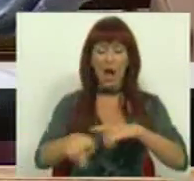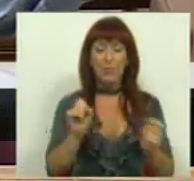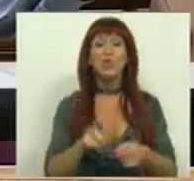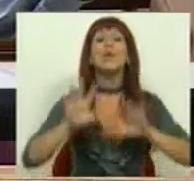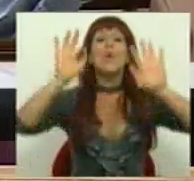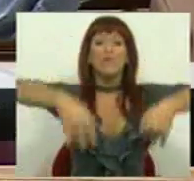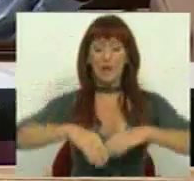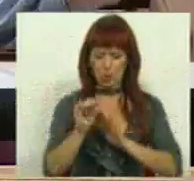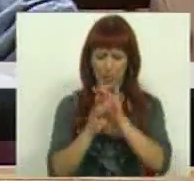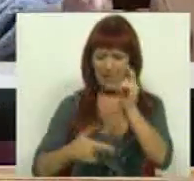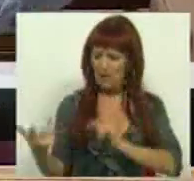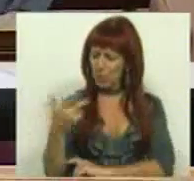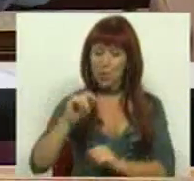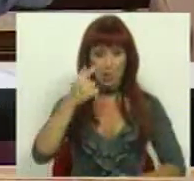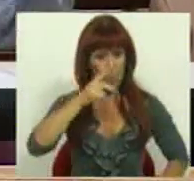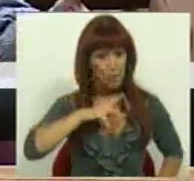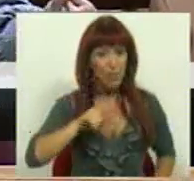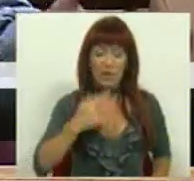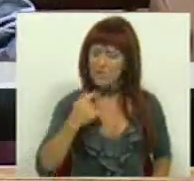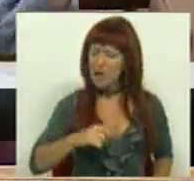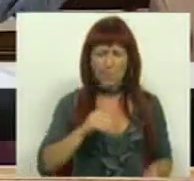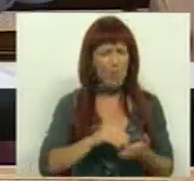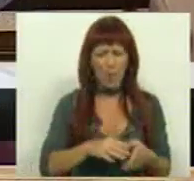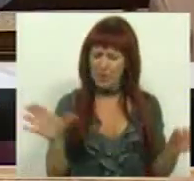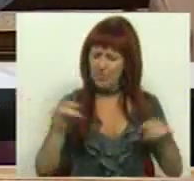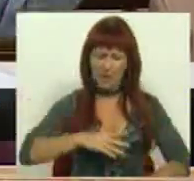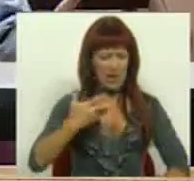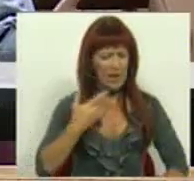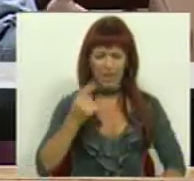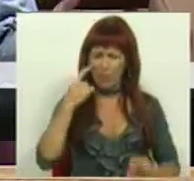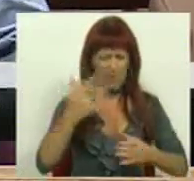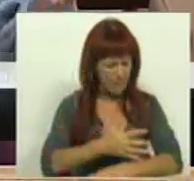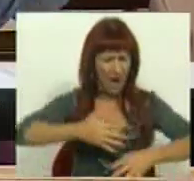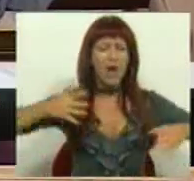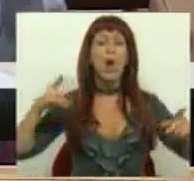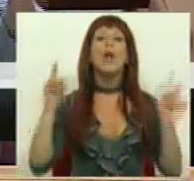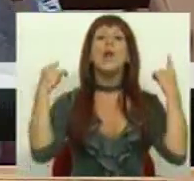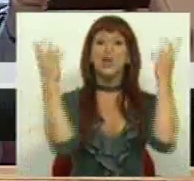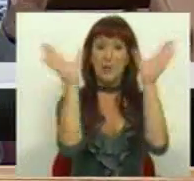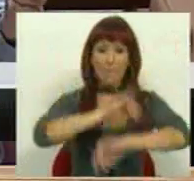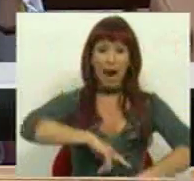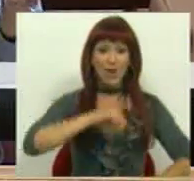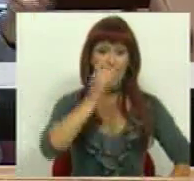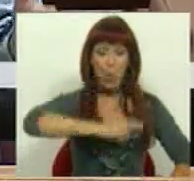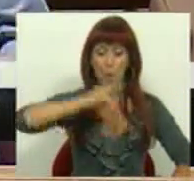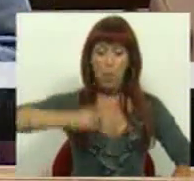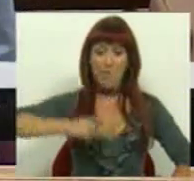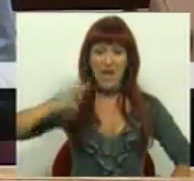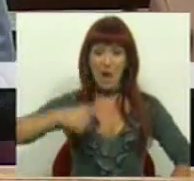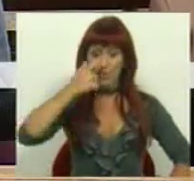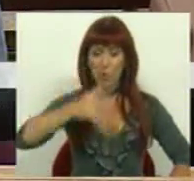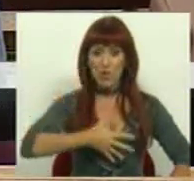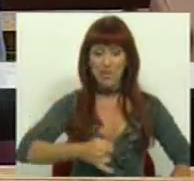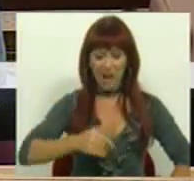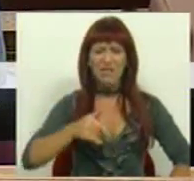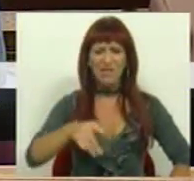No final do programa da Troika, os portugueses vão estar mais pobres, a dívida pública vai estar maior e vamos ter mais de 1 milhão de desempregados.